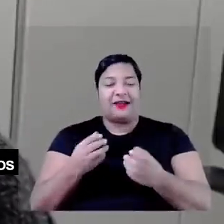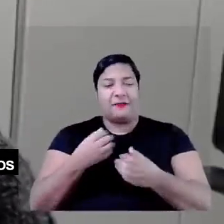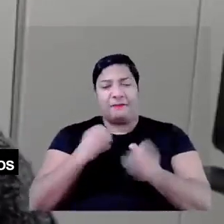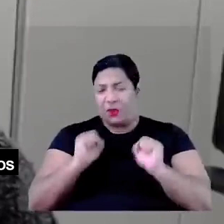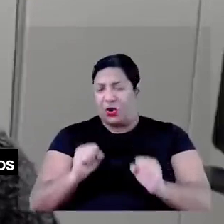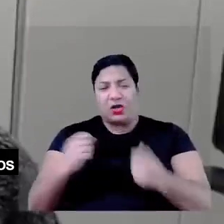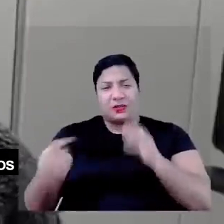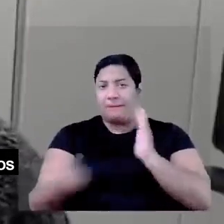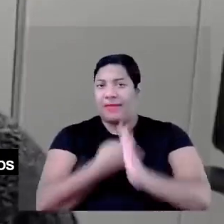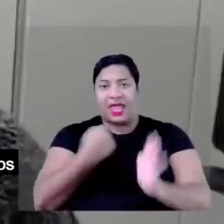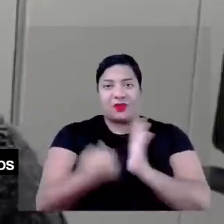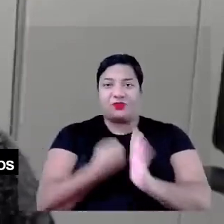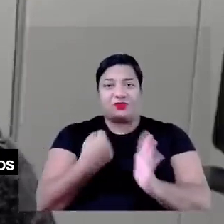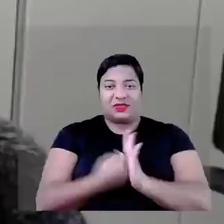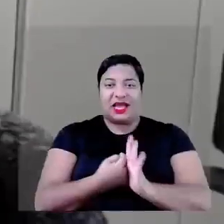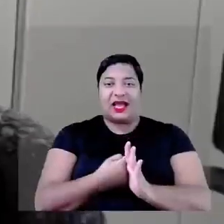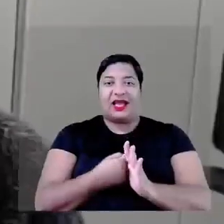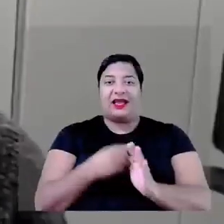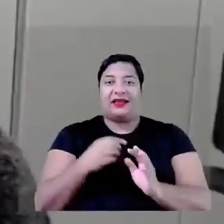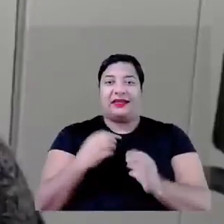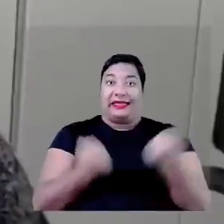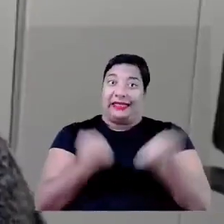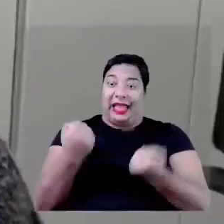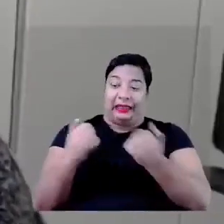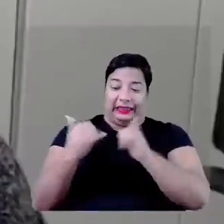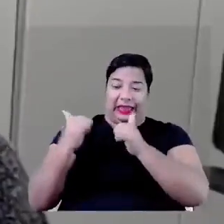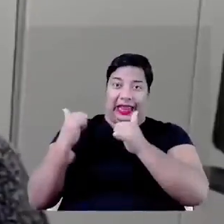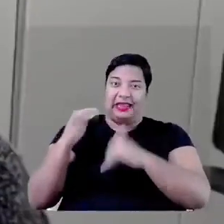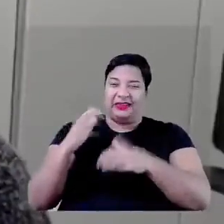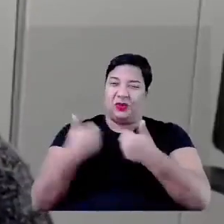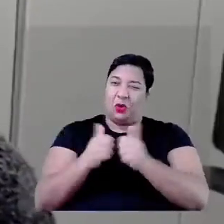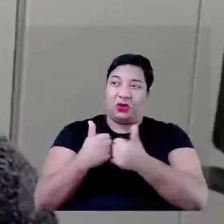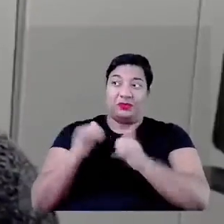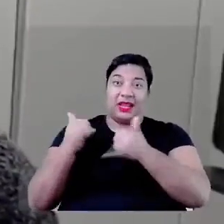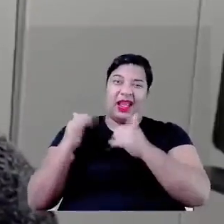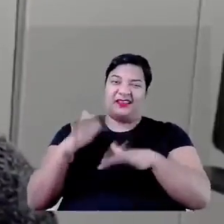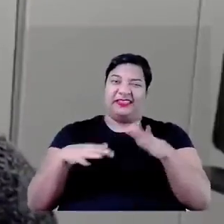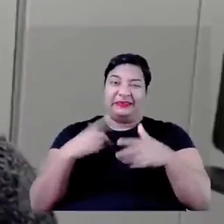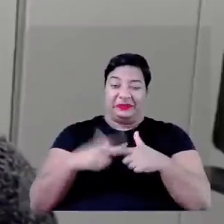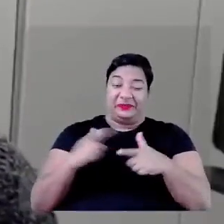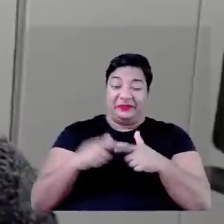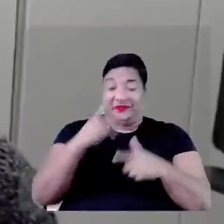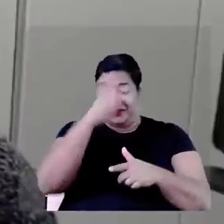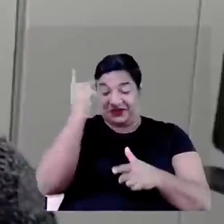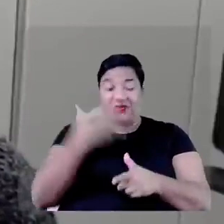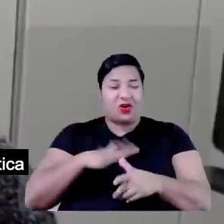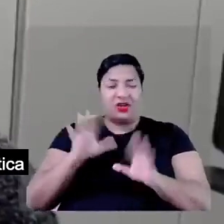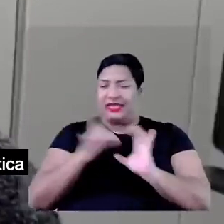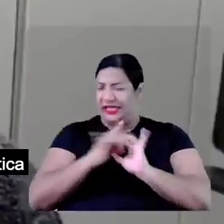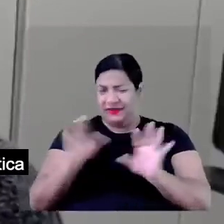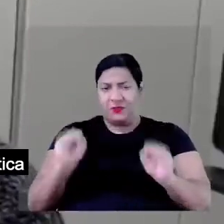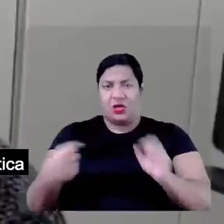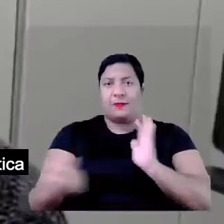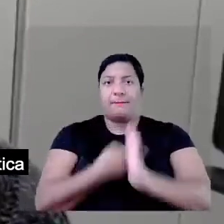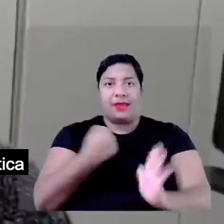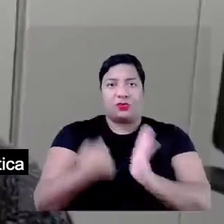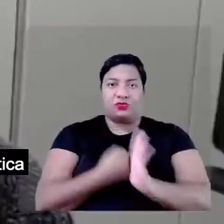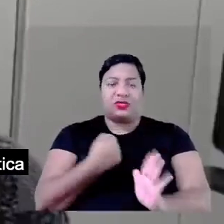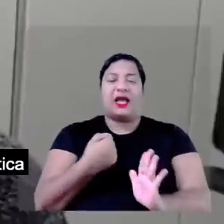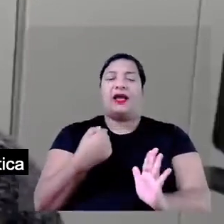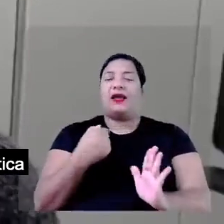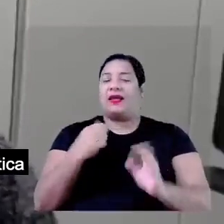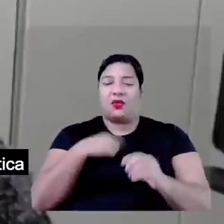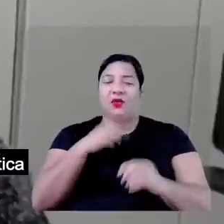sei que essa questão dos veículos elétricos aí às vezes dá umas polêmicas, né? Então, eu fico aí à disposição para eventuais